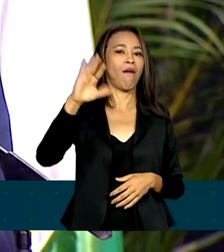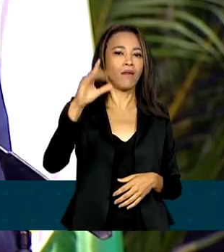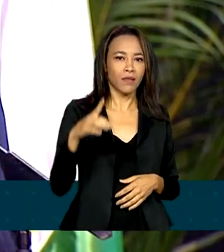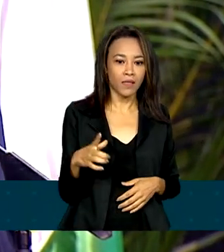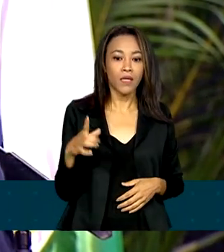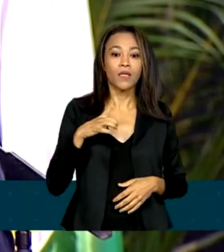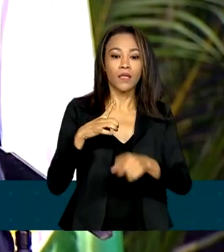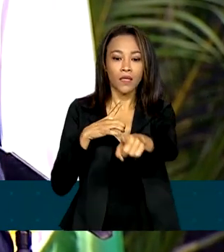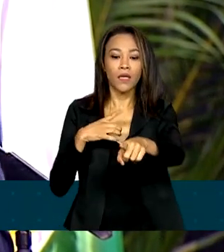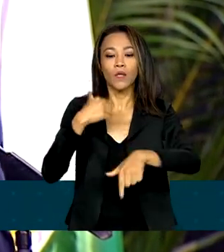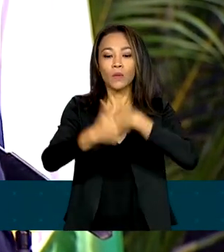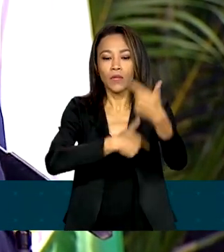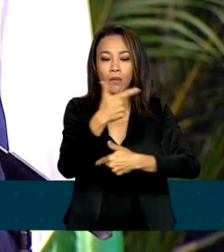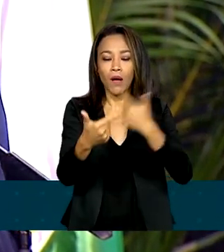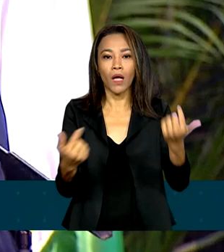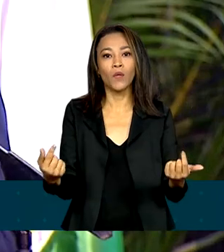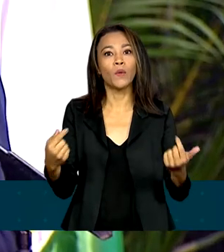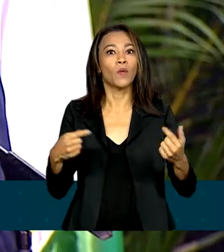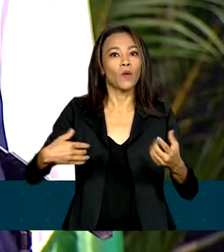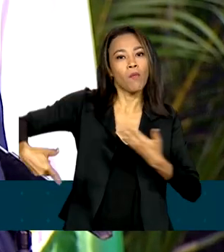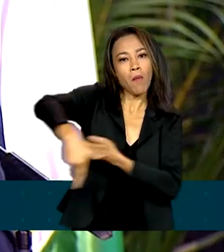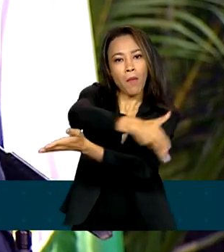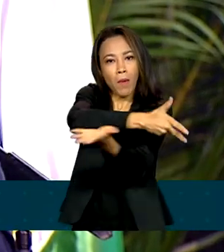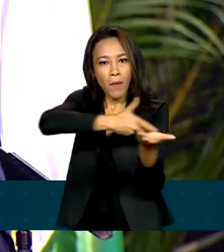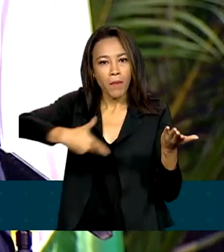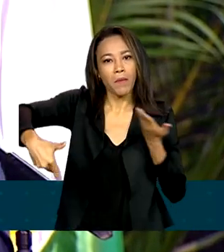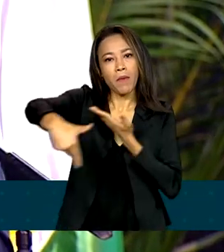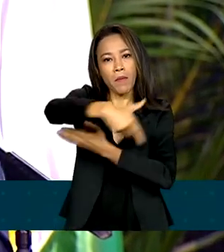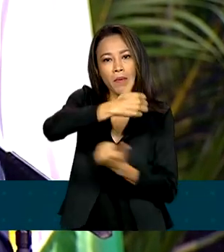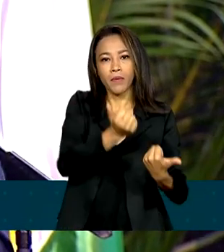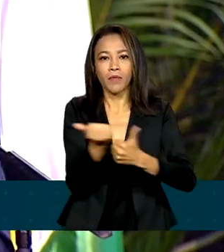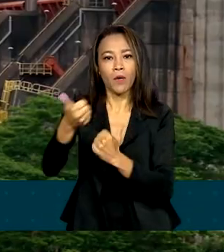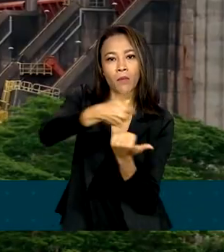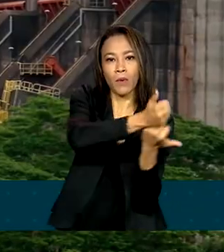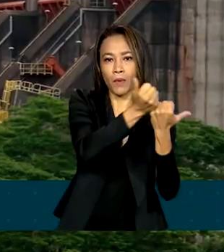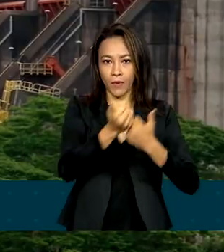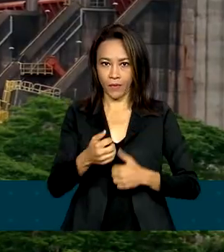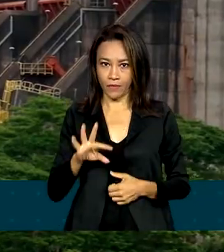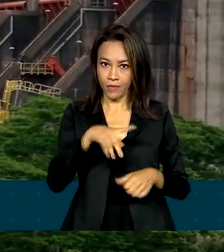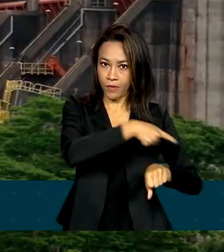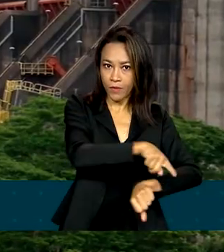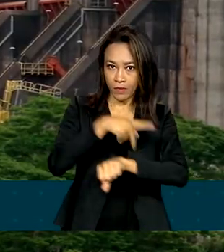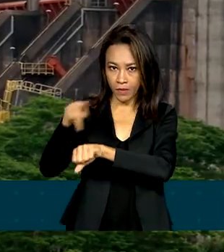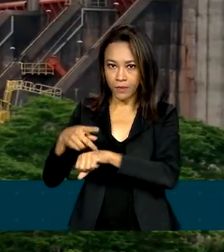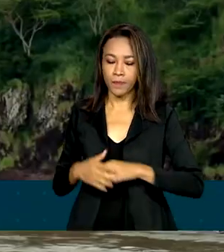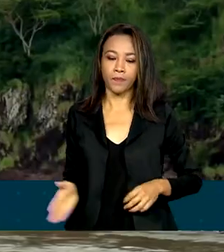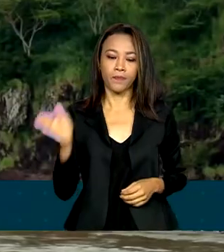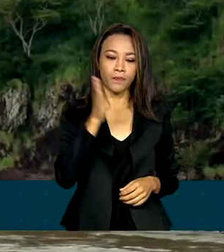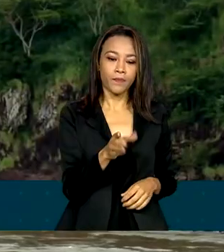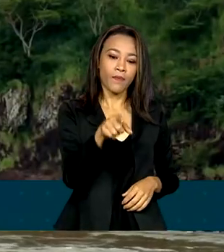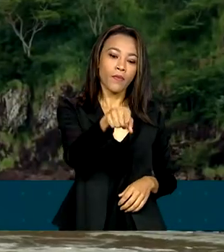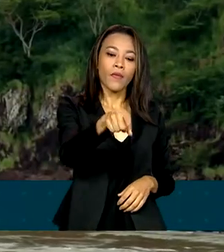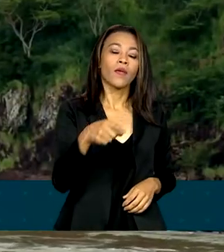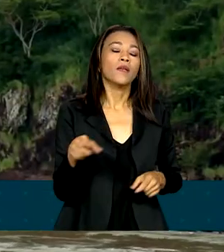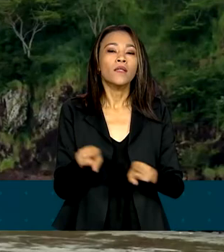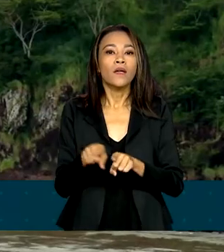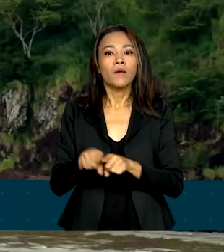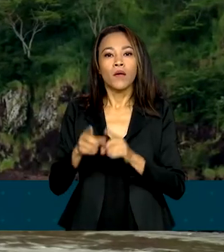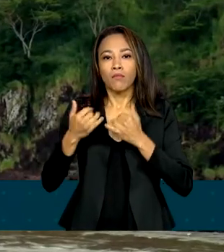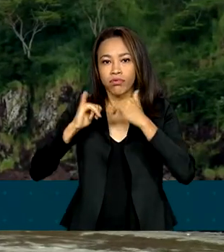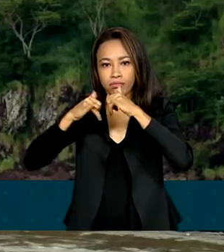bilateral de reconciliação, cooperação e integração. Além do protagonismo na produção de energia